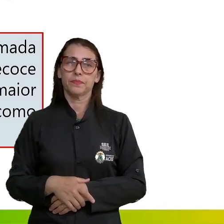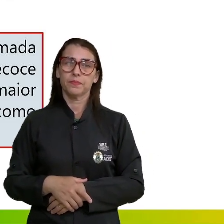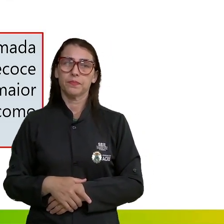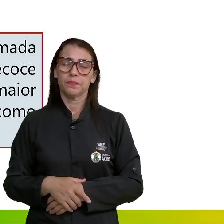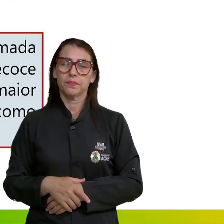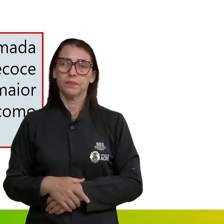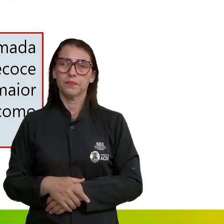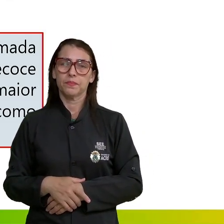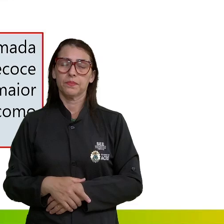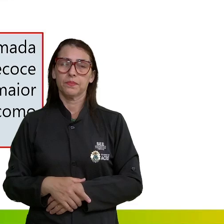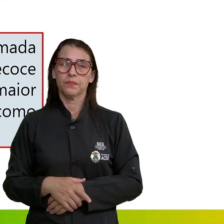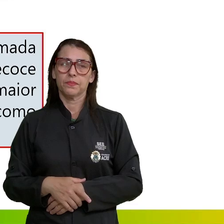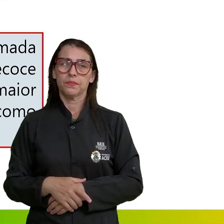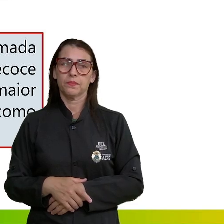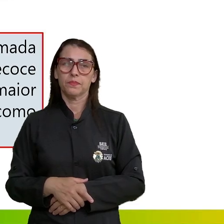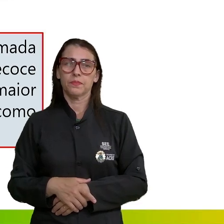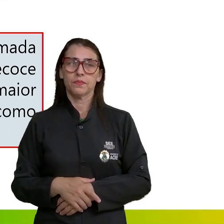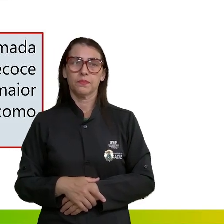Vamos lá, então.